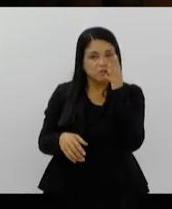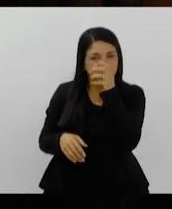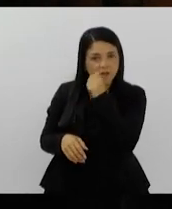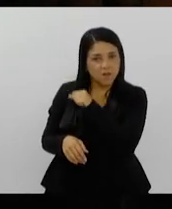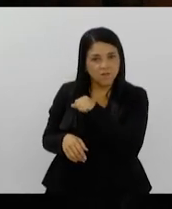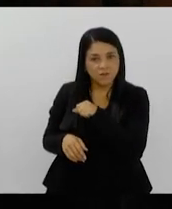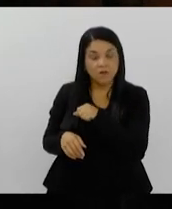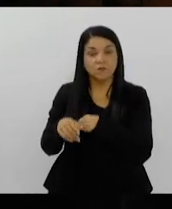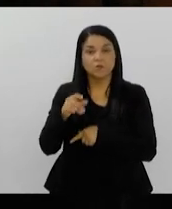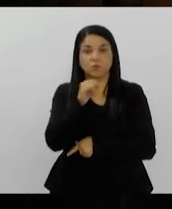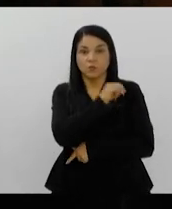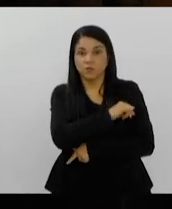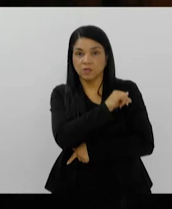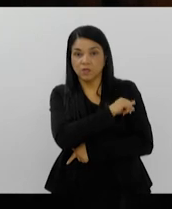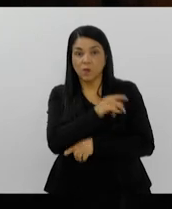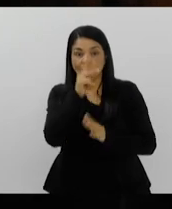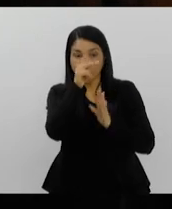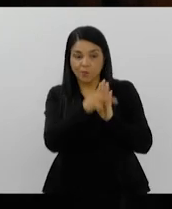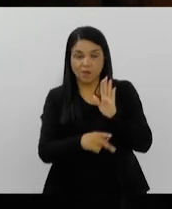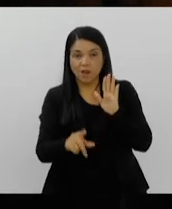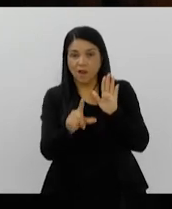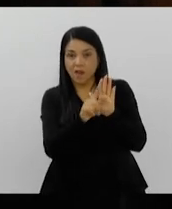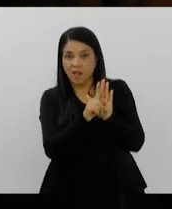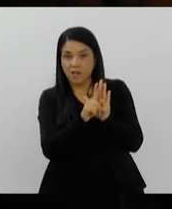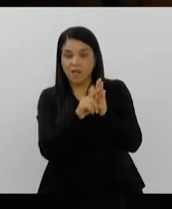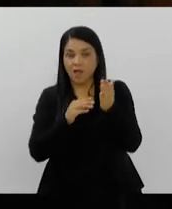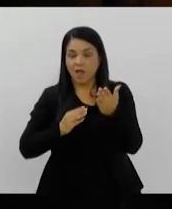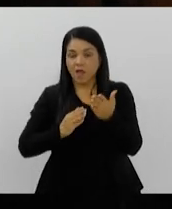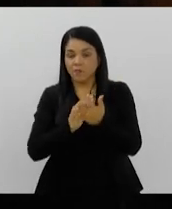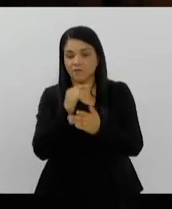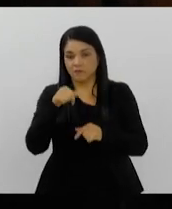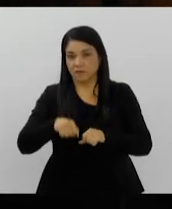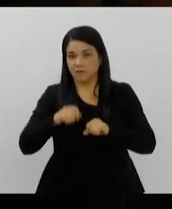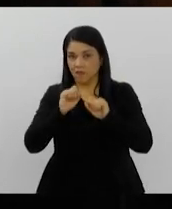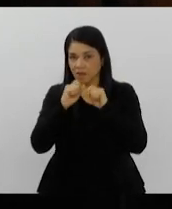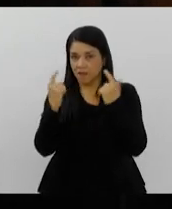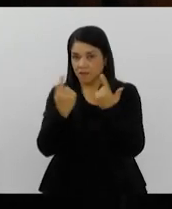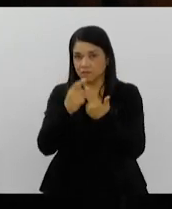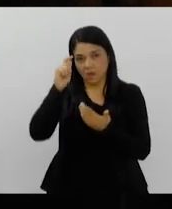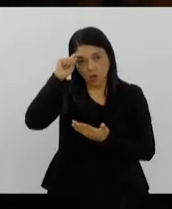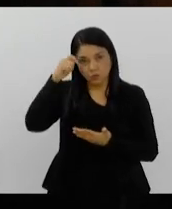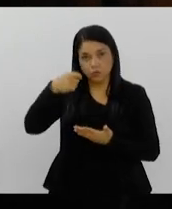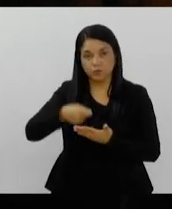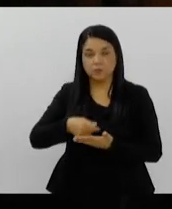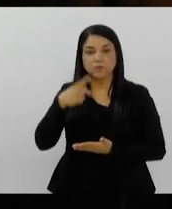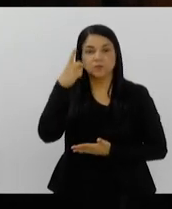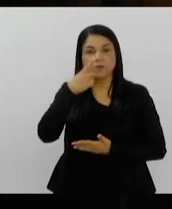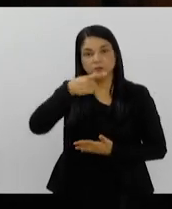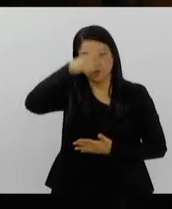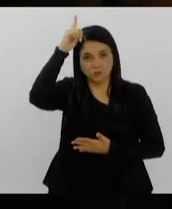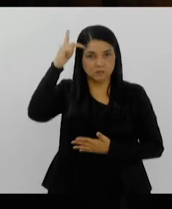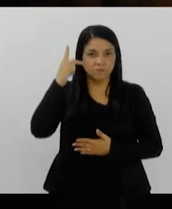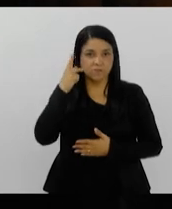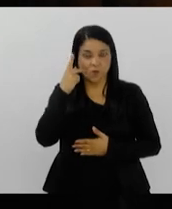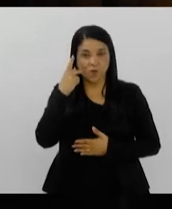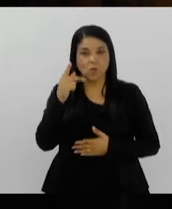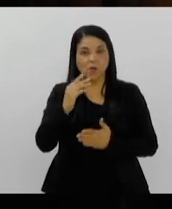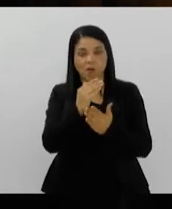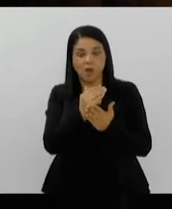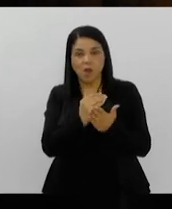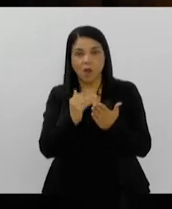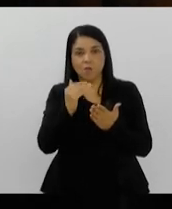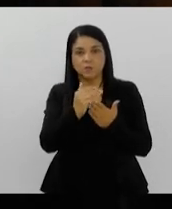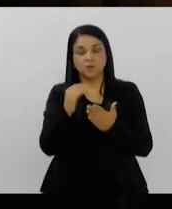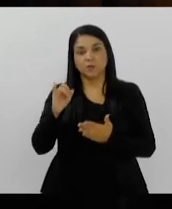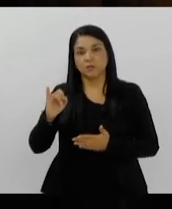Janeiro foi projeto de lei aprovado nessa casa de autoria do deputado Luiz Paulo, que aumentou o